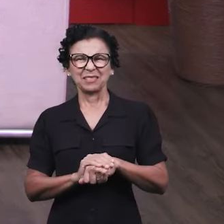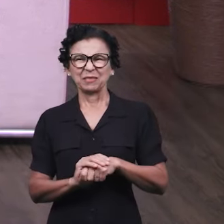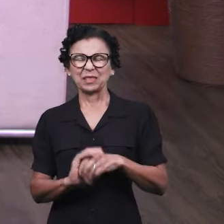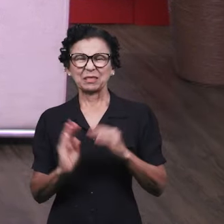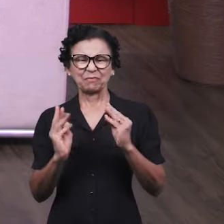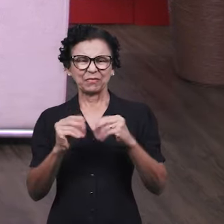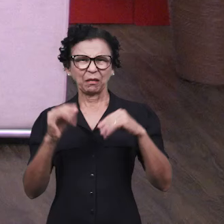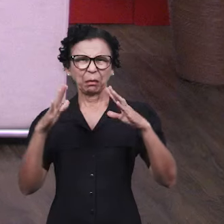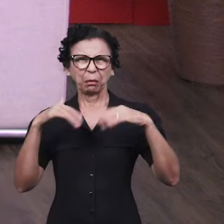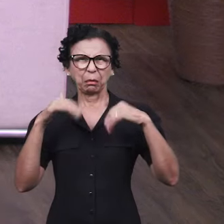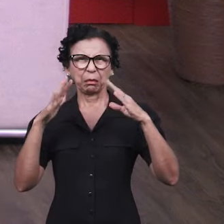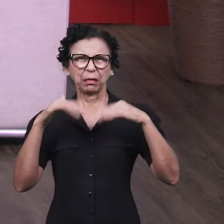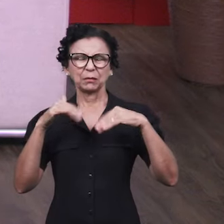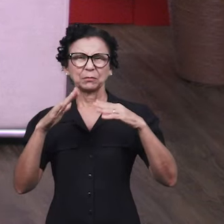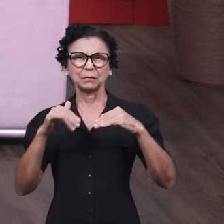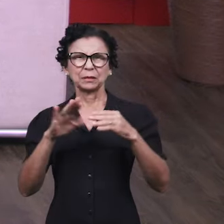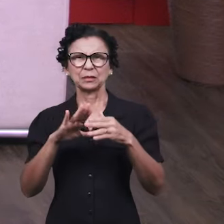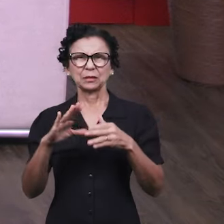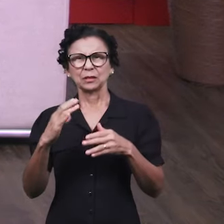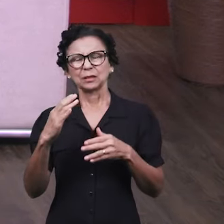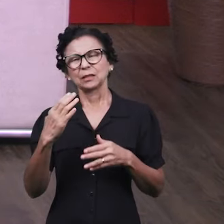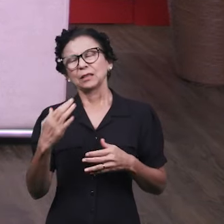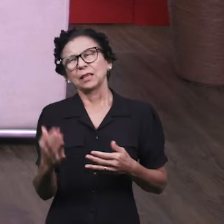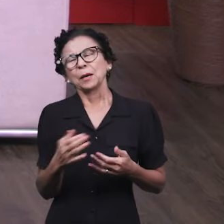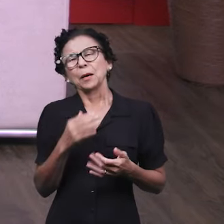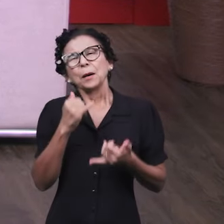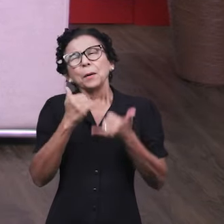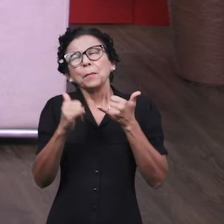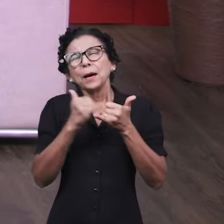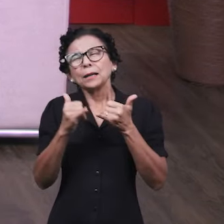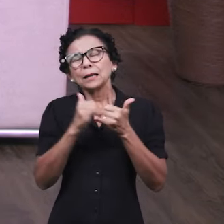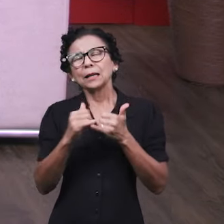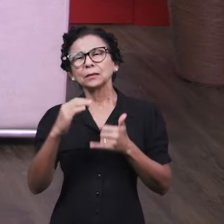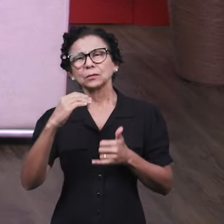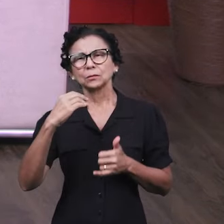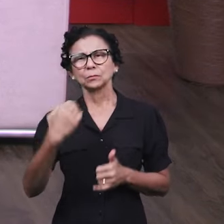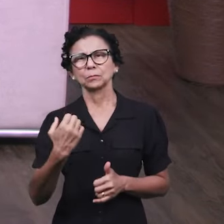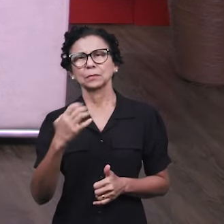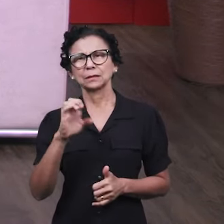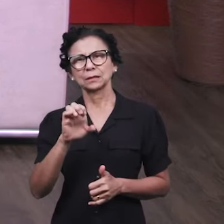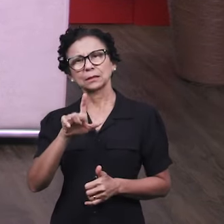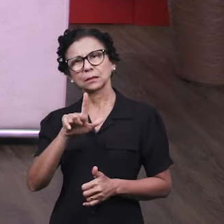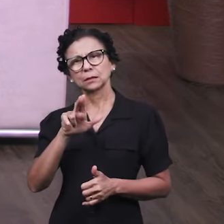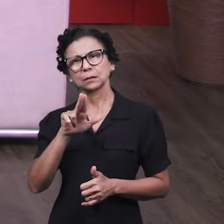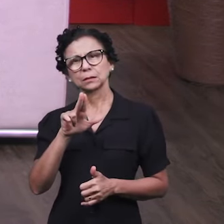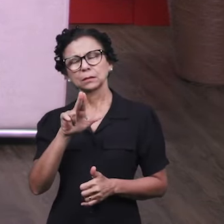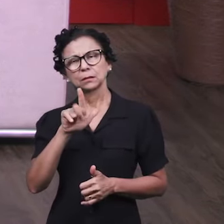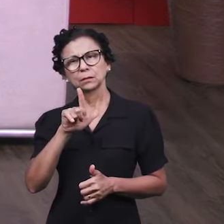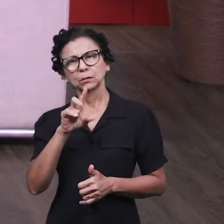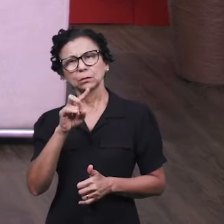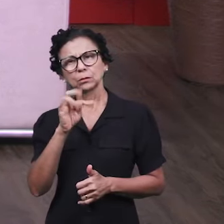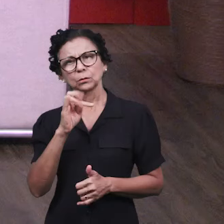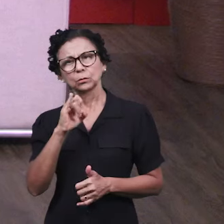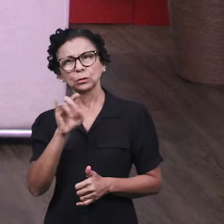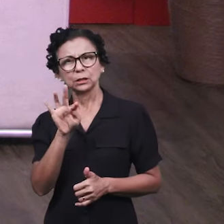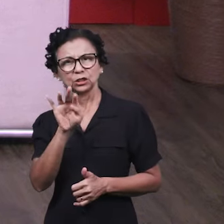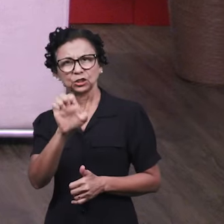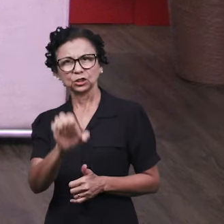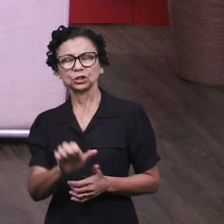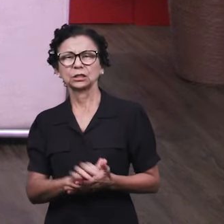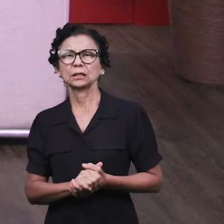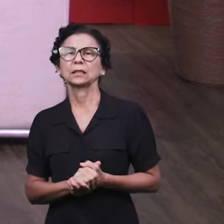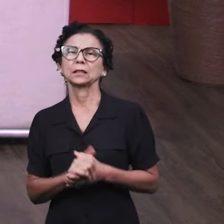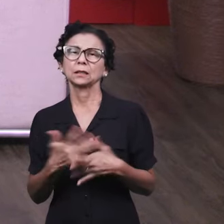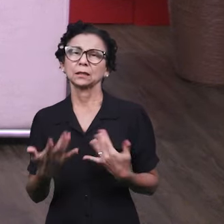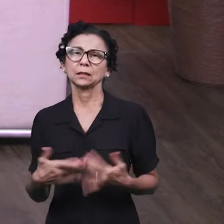aspecto até mesmo celulítico né que na verdade não é a celulite eh nas duas regiões essa gordura inflamada